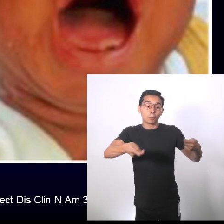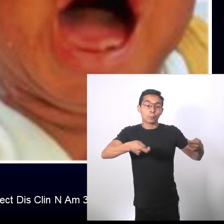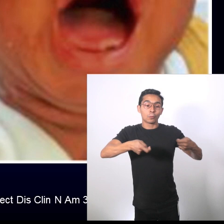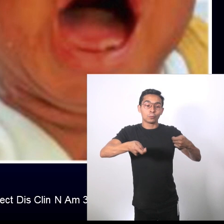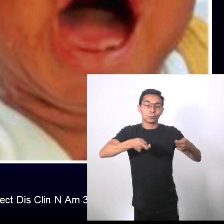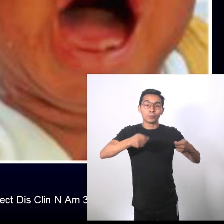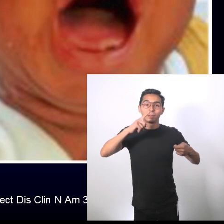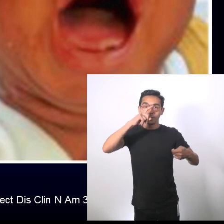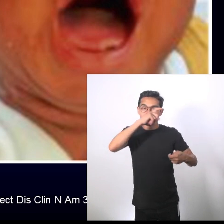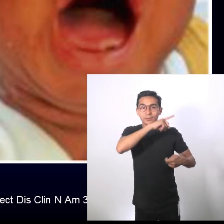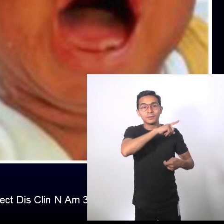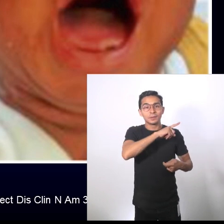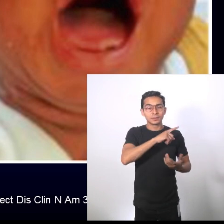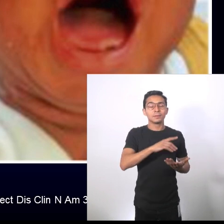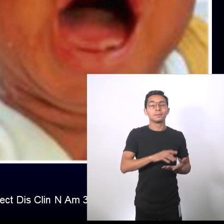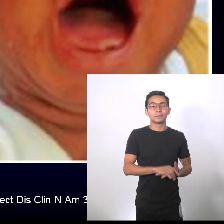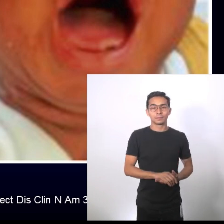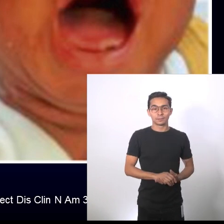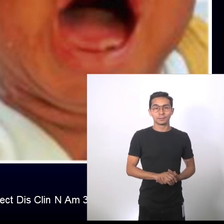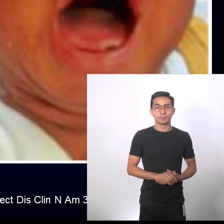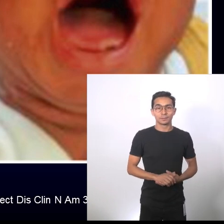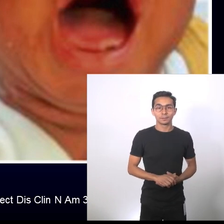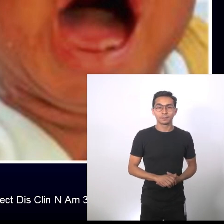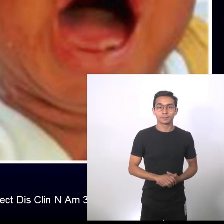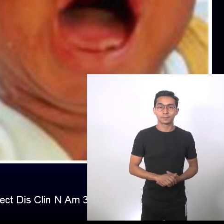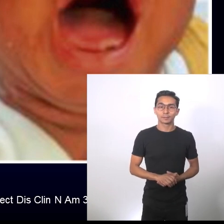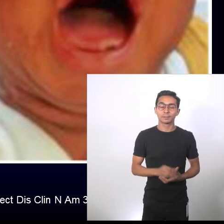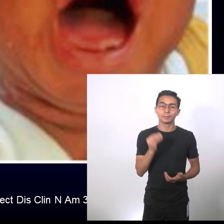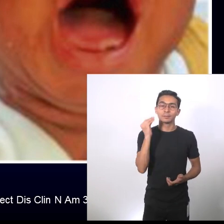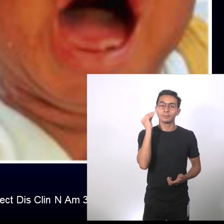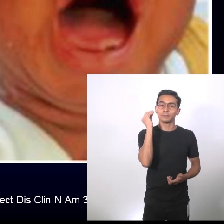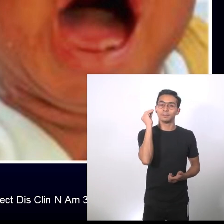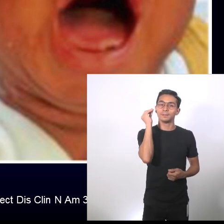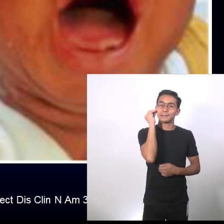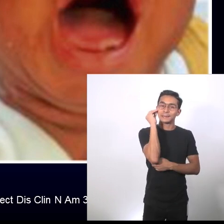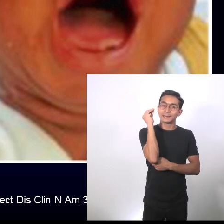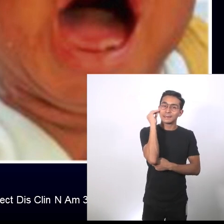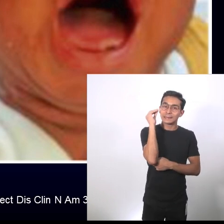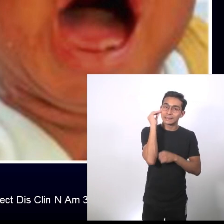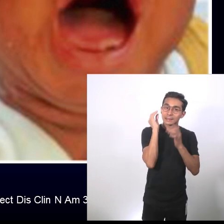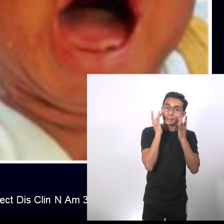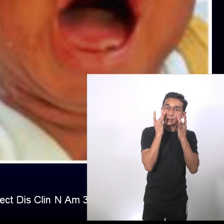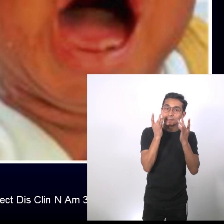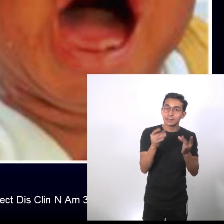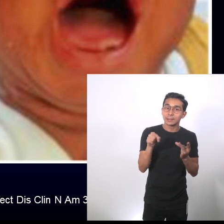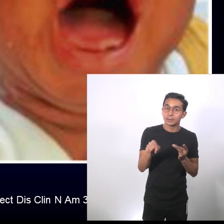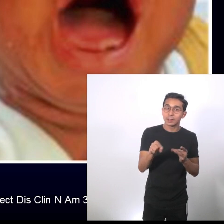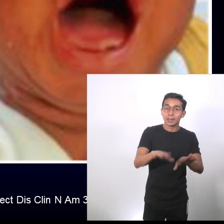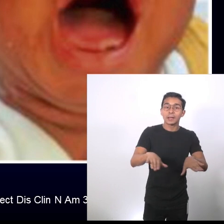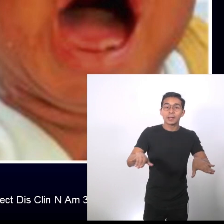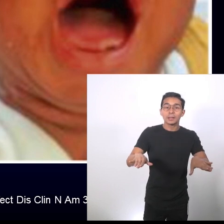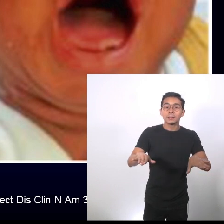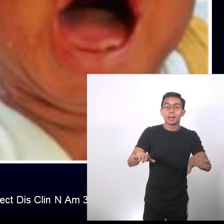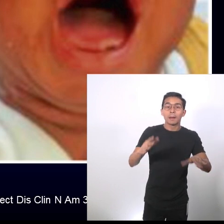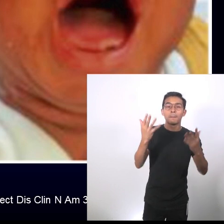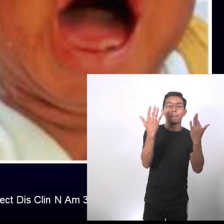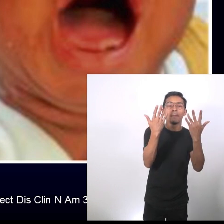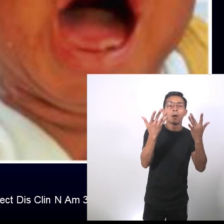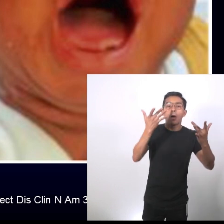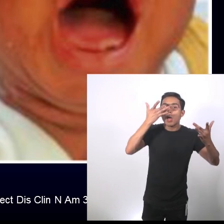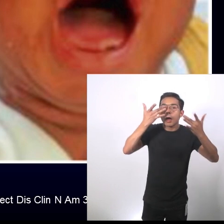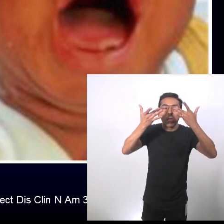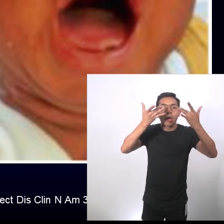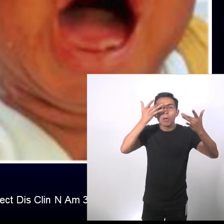Então, na medida do possível, tentar, vamos dizer, ter atenção a evitar que as crianças levem a mão